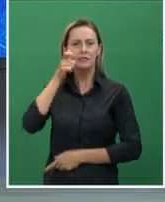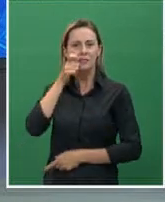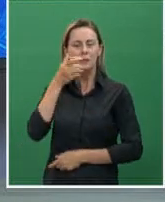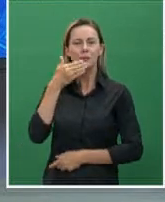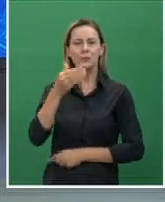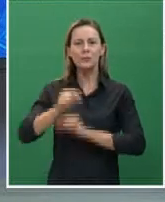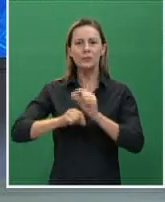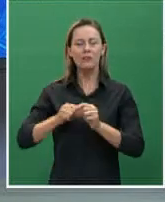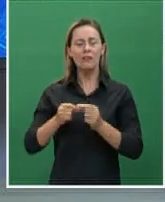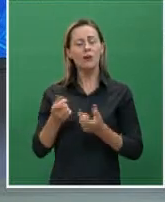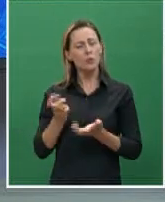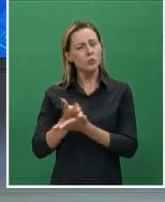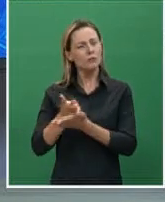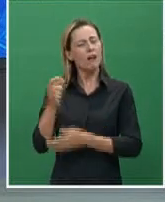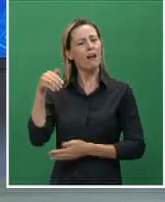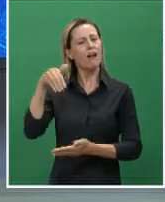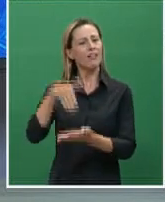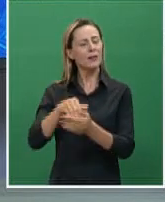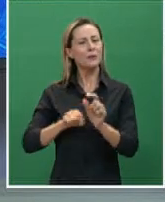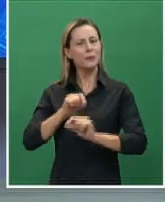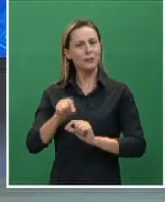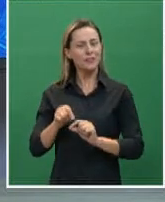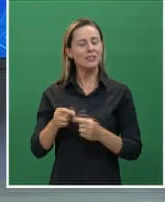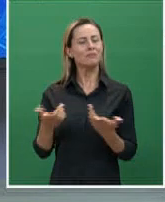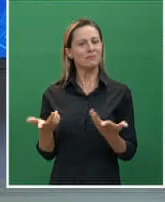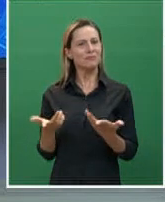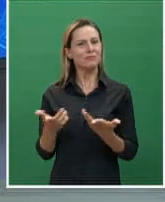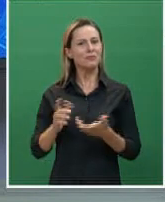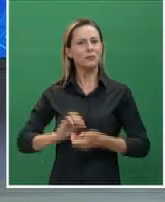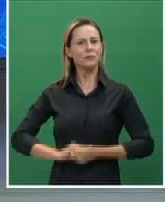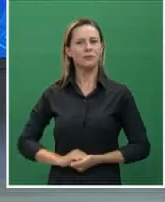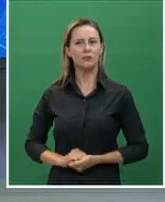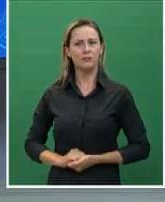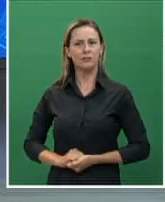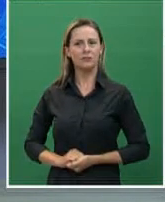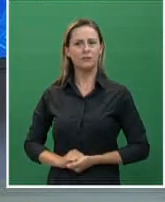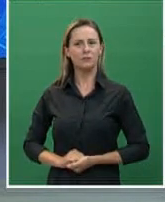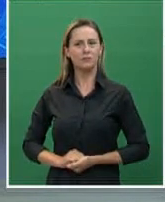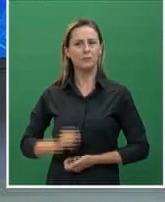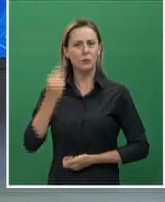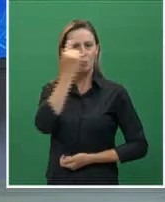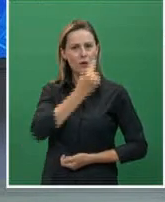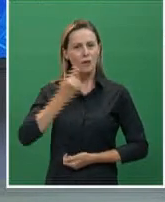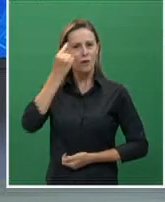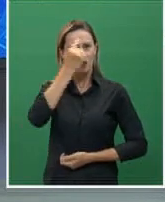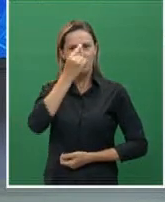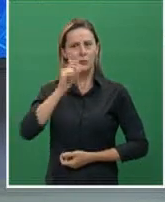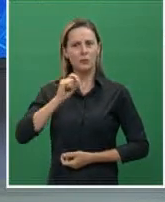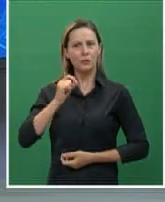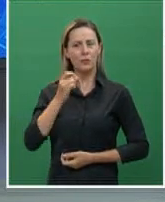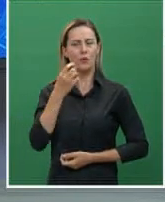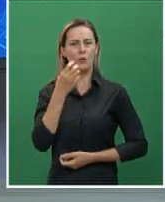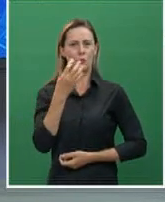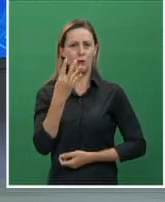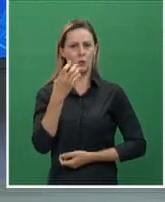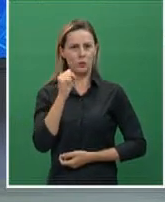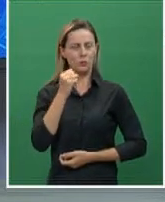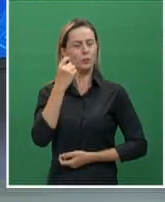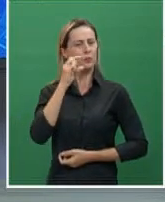quero pedir que fique com a gente até aí 1:48 faz ou menos próximo à fazenda